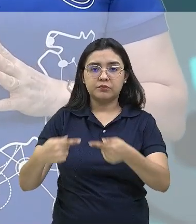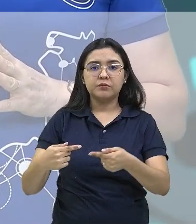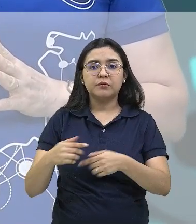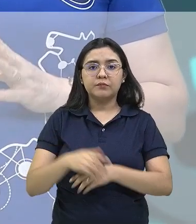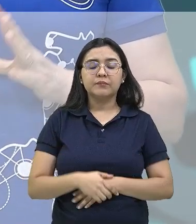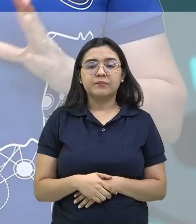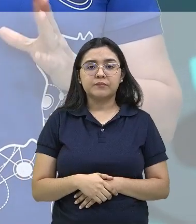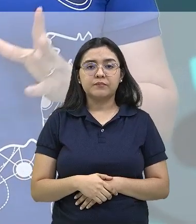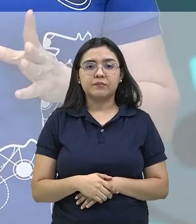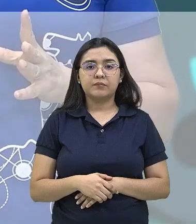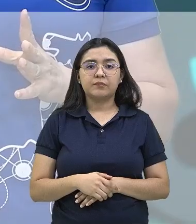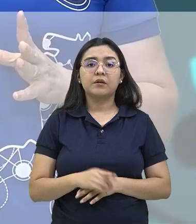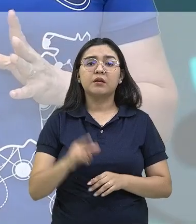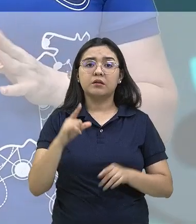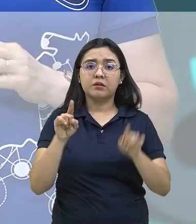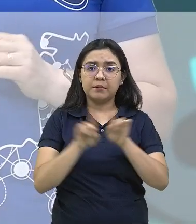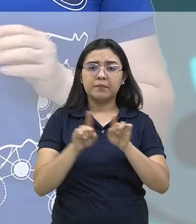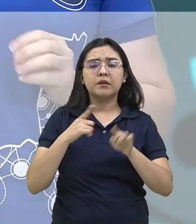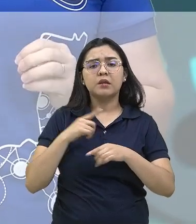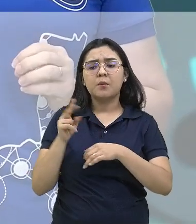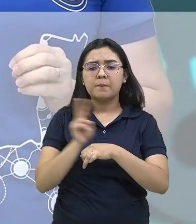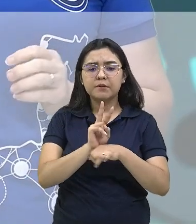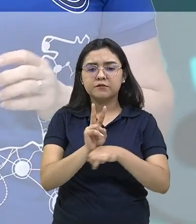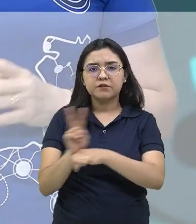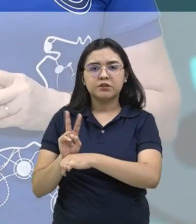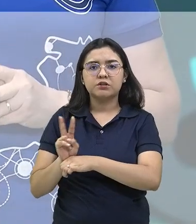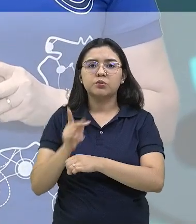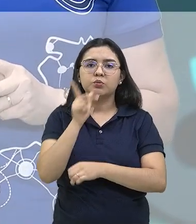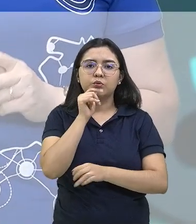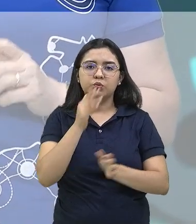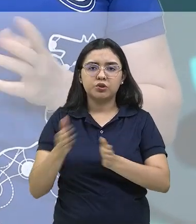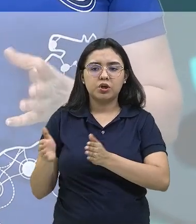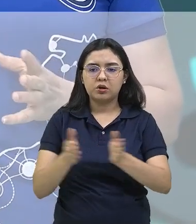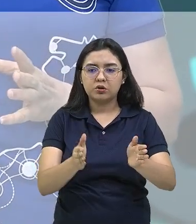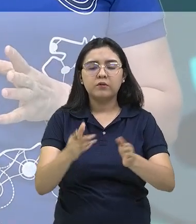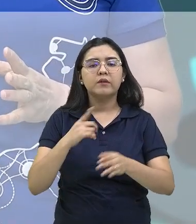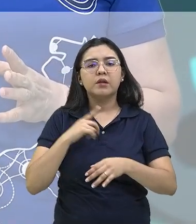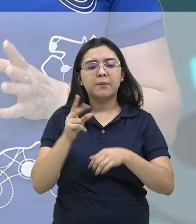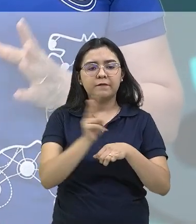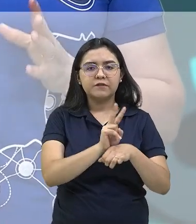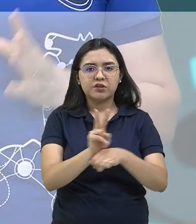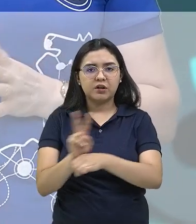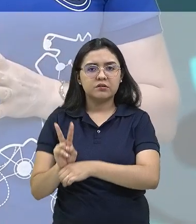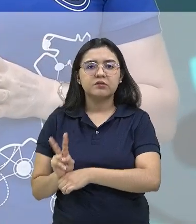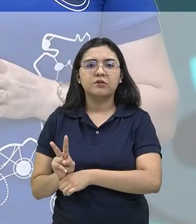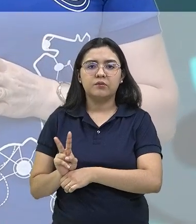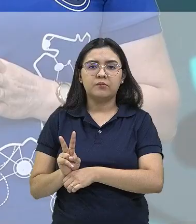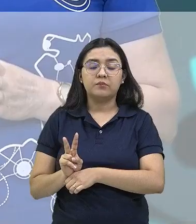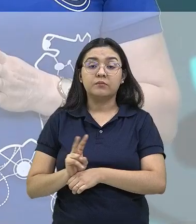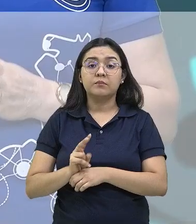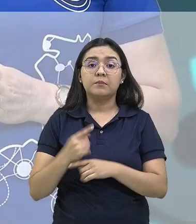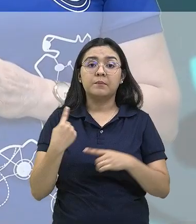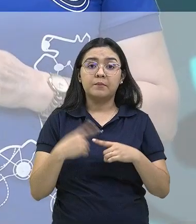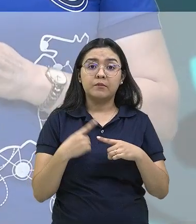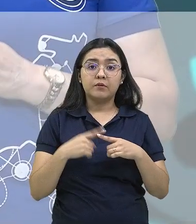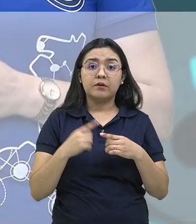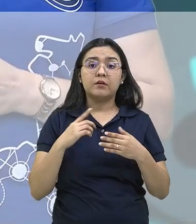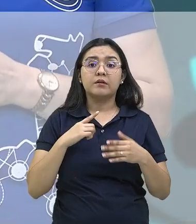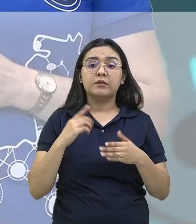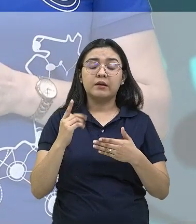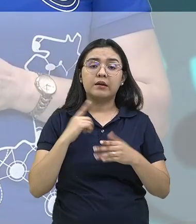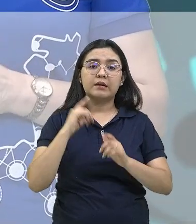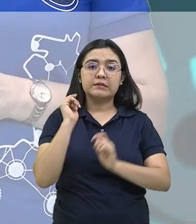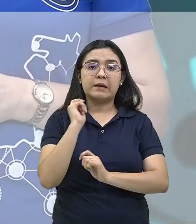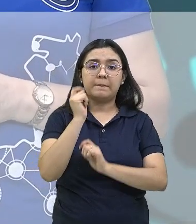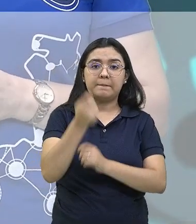também haver uma fiscalização nos rios, né, dos municípios, porque às vezes há também o que é a